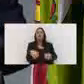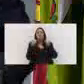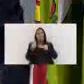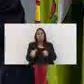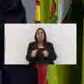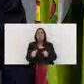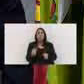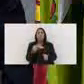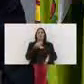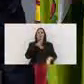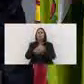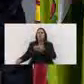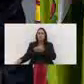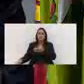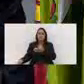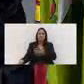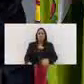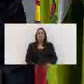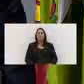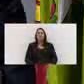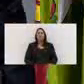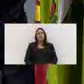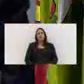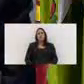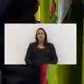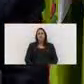da comunidade, e não por cargos. Obrigado.